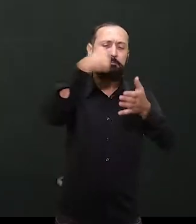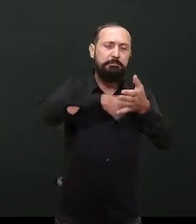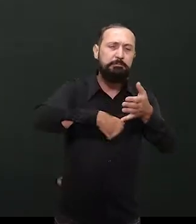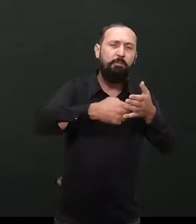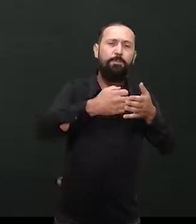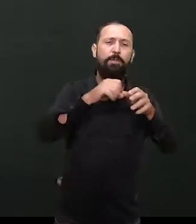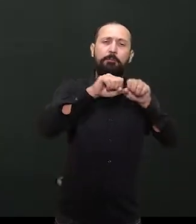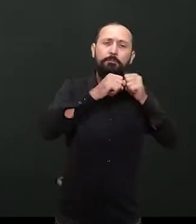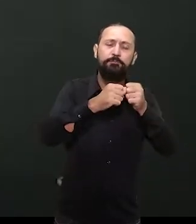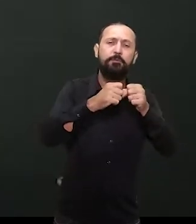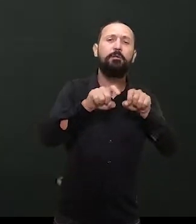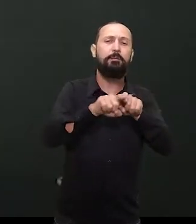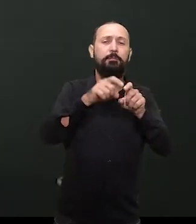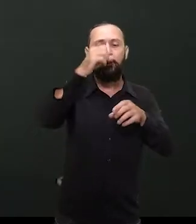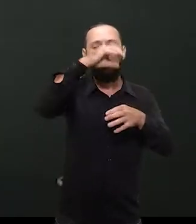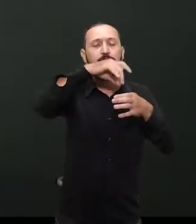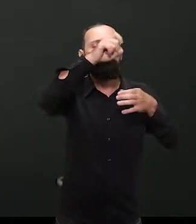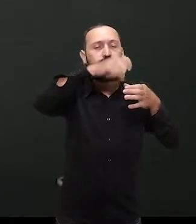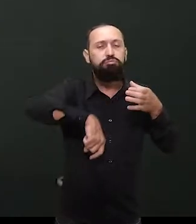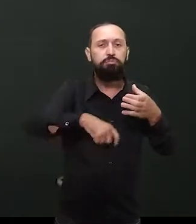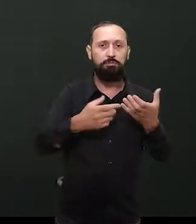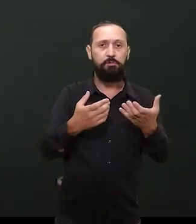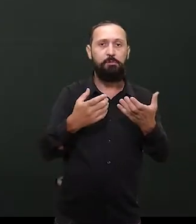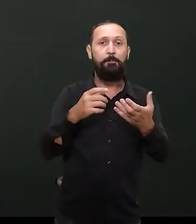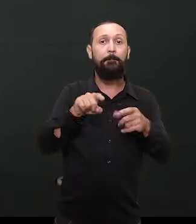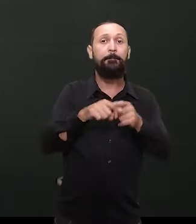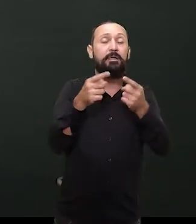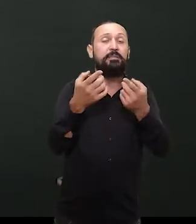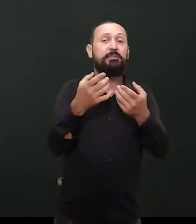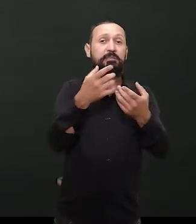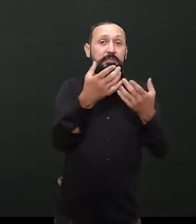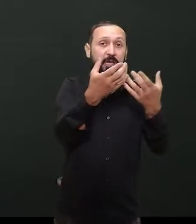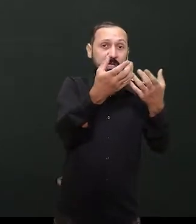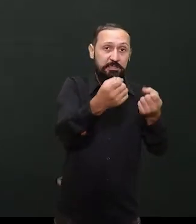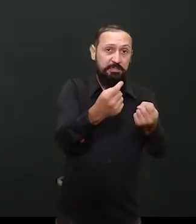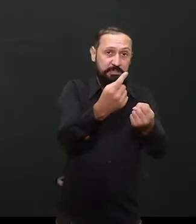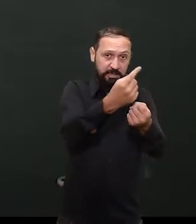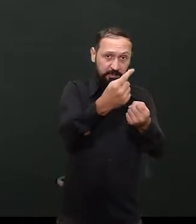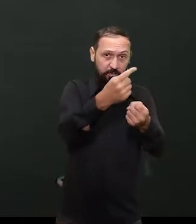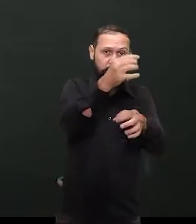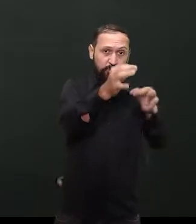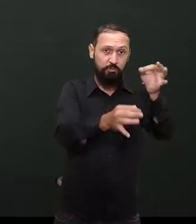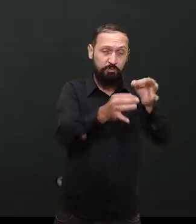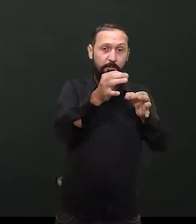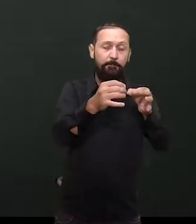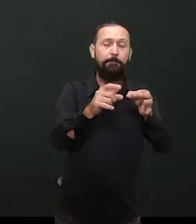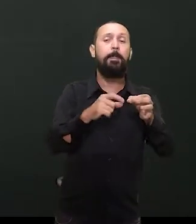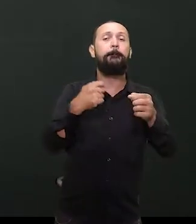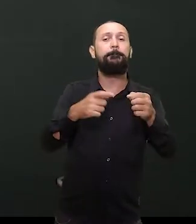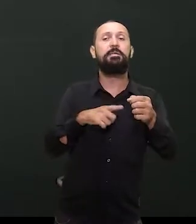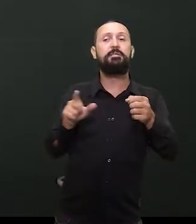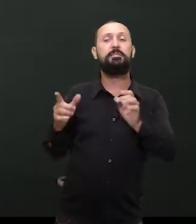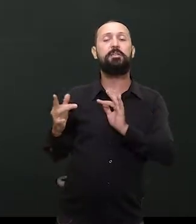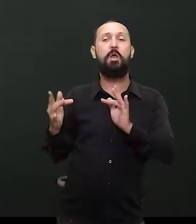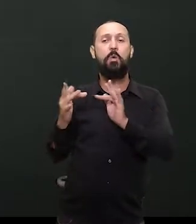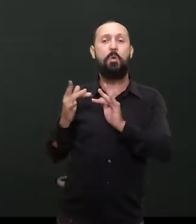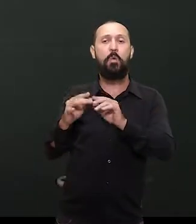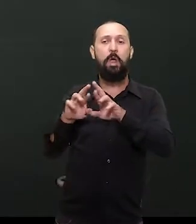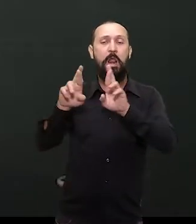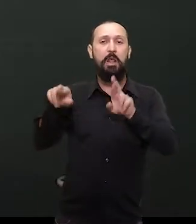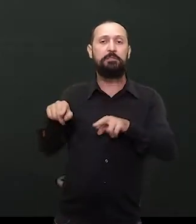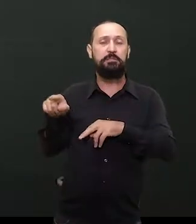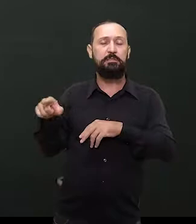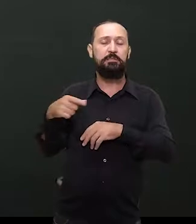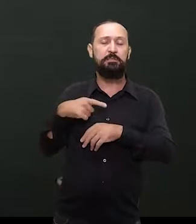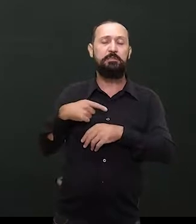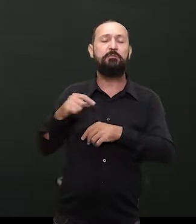lesão e até mesmo estupro mas para que ela seja concedida a esse ter uma relação íntima de afeto